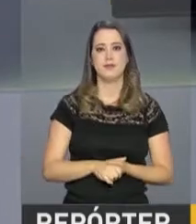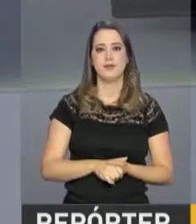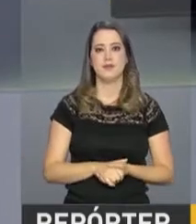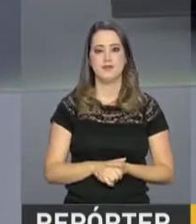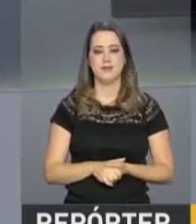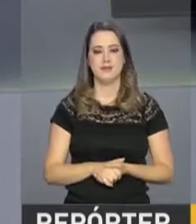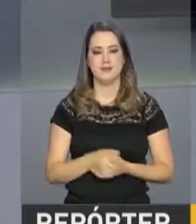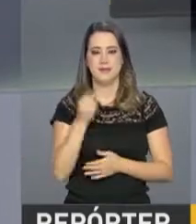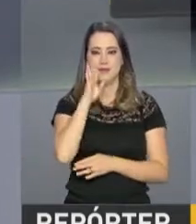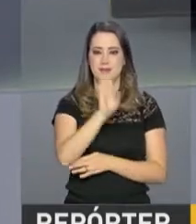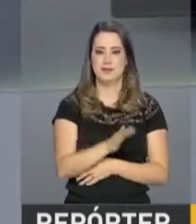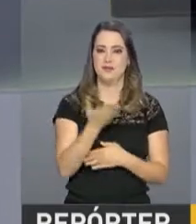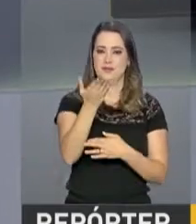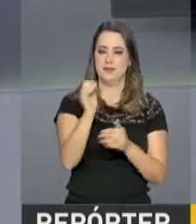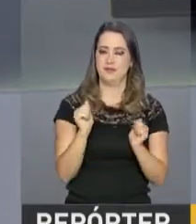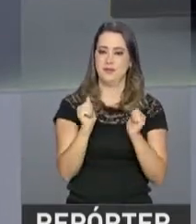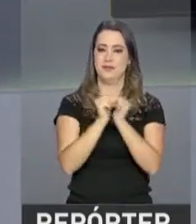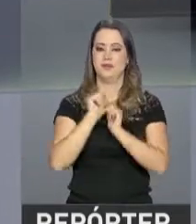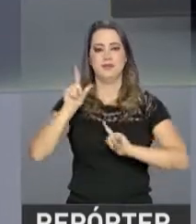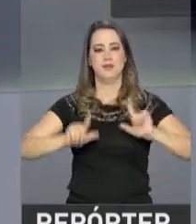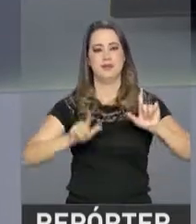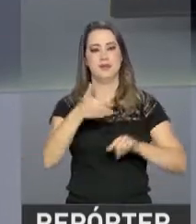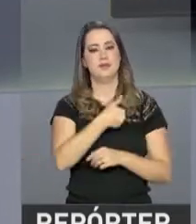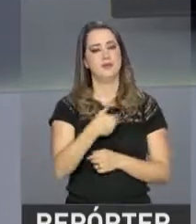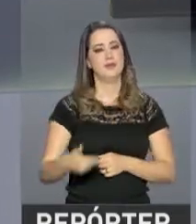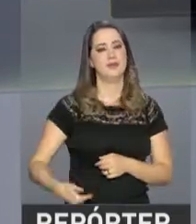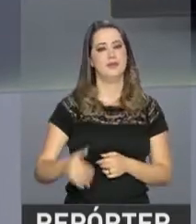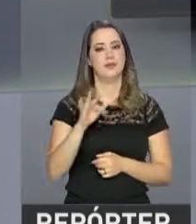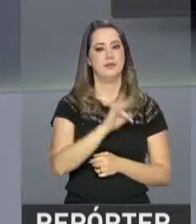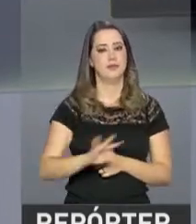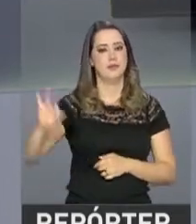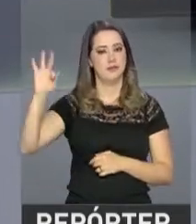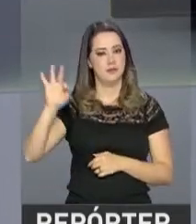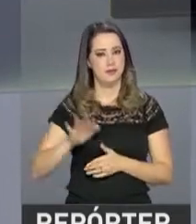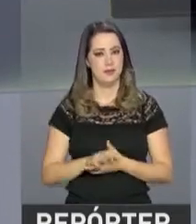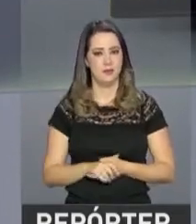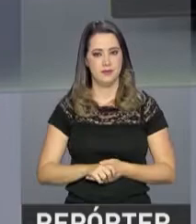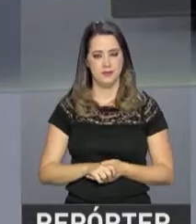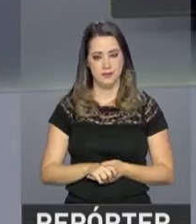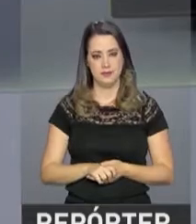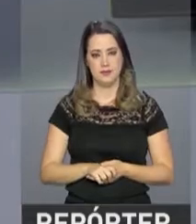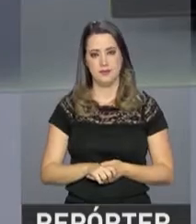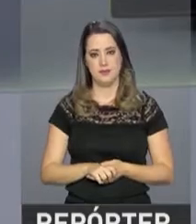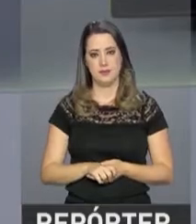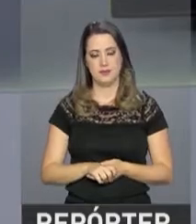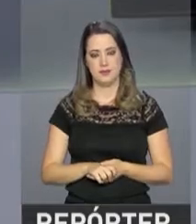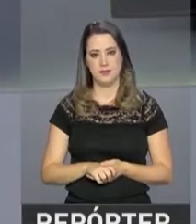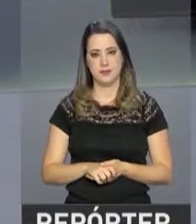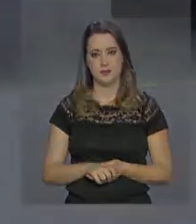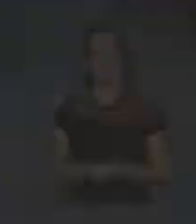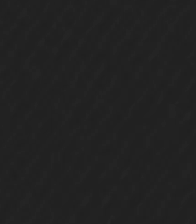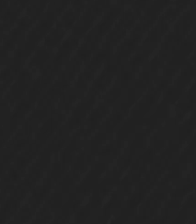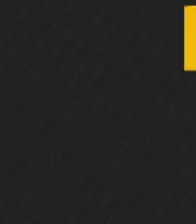na internet. Uma boa tarde para você e continue com a gente aqui na NBR e a TV do Governo Federal.